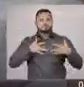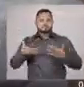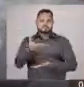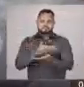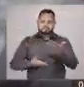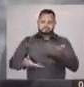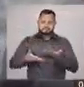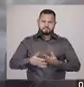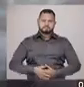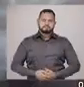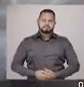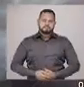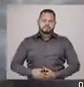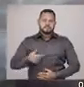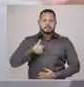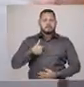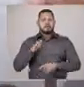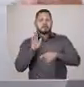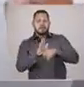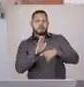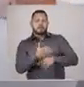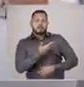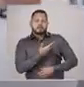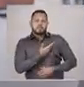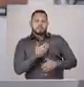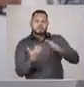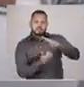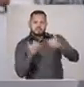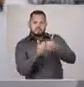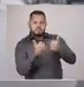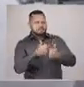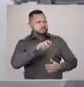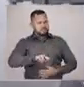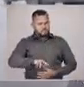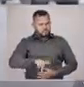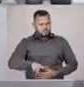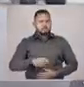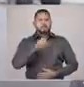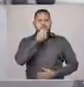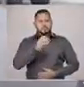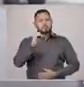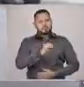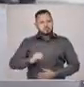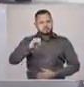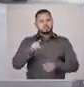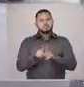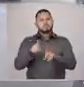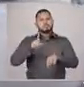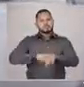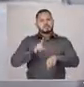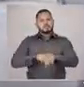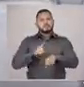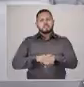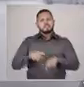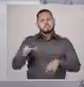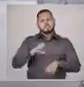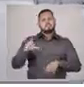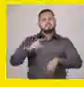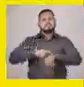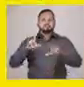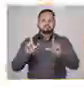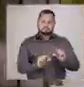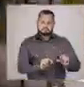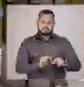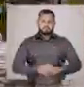Manaus pela solidariedade. Eu não sou amiguinho de dono de empresa. Vamos garantir um ônibus bom e diminuir o tempo das